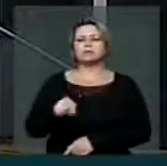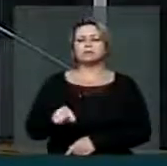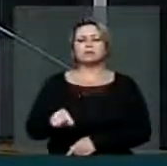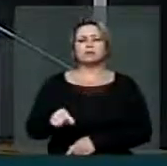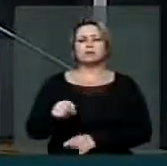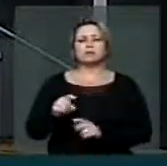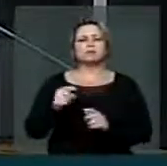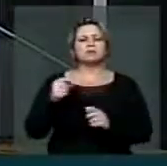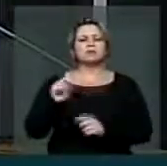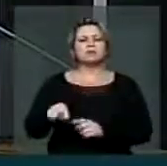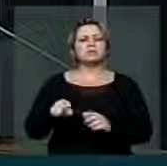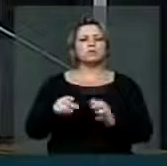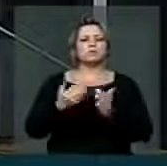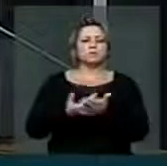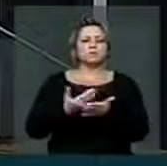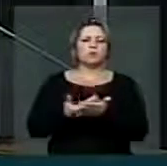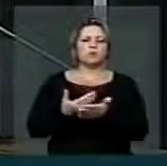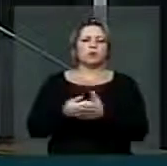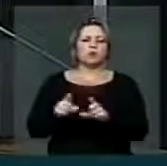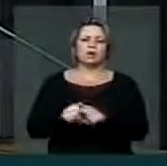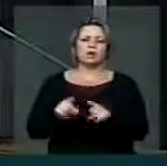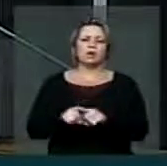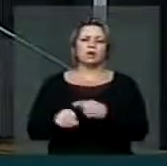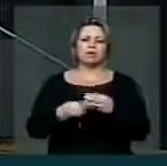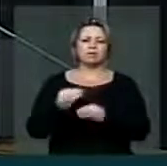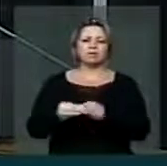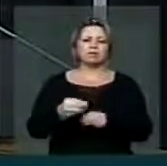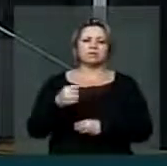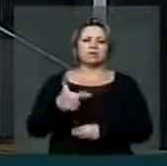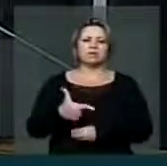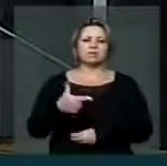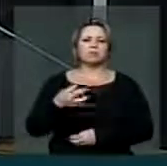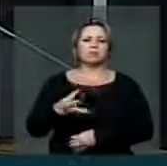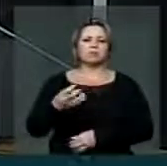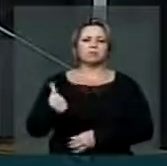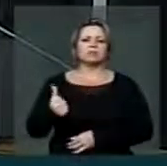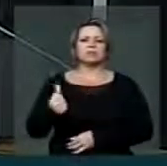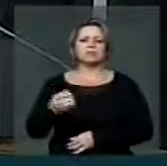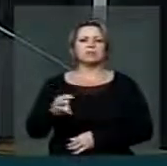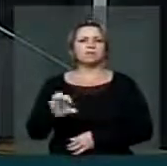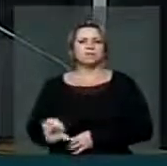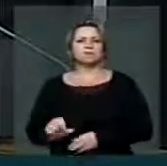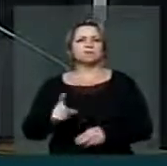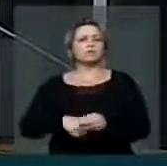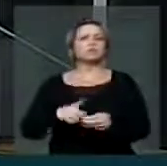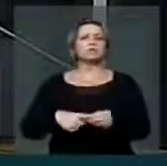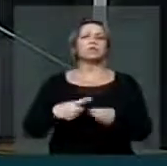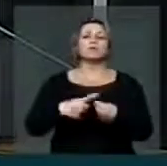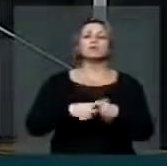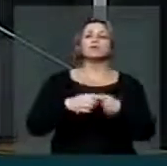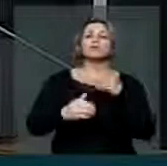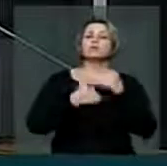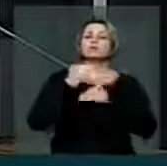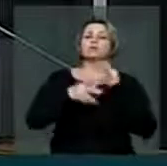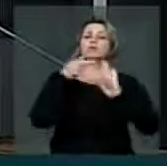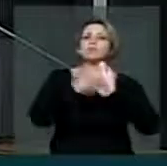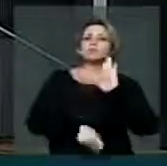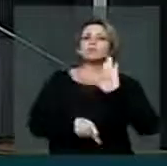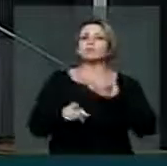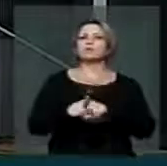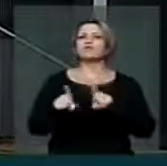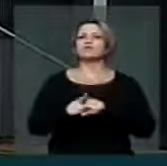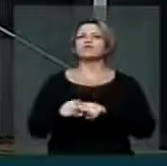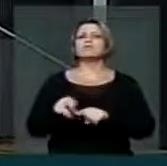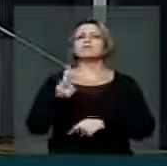56.157 escolas situadas em 2.495 municípios. O Programa de Requalificação